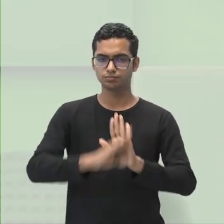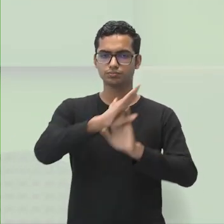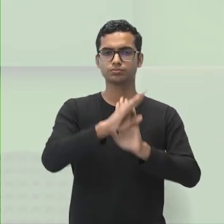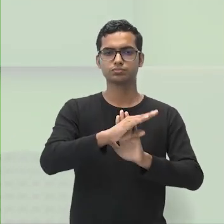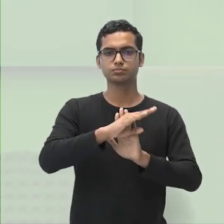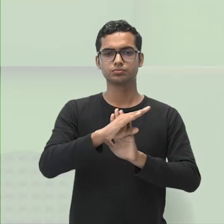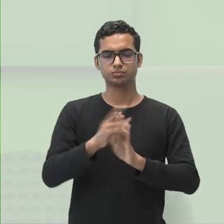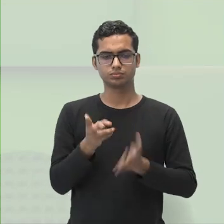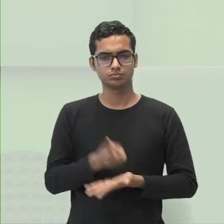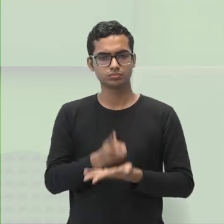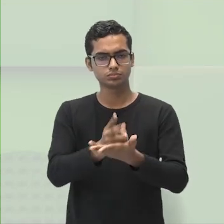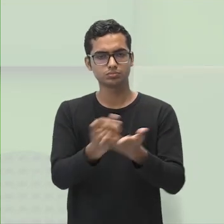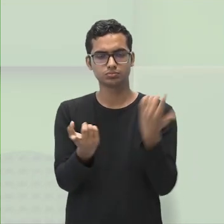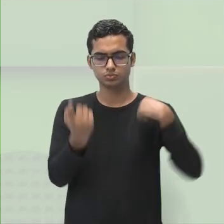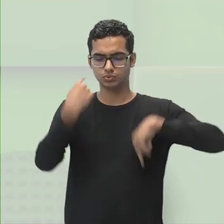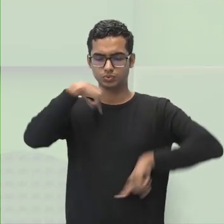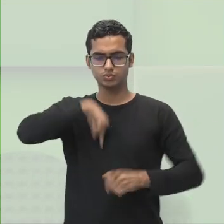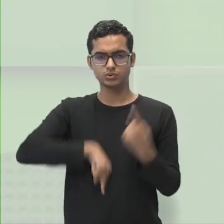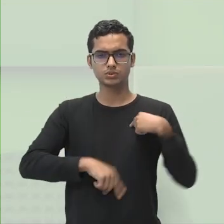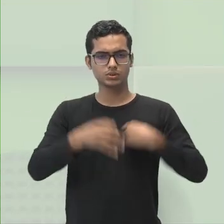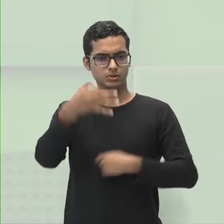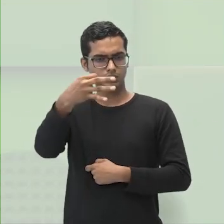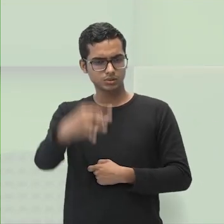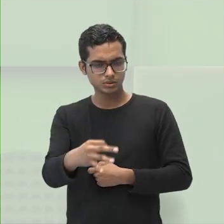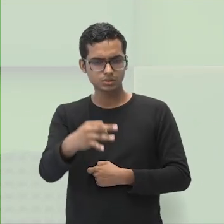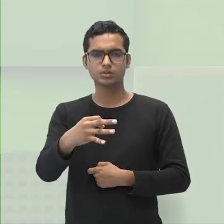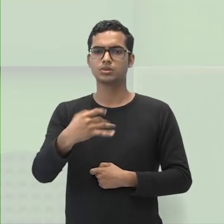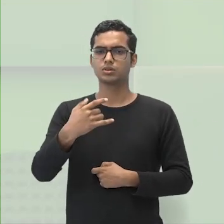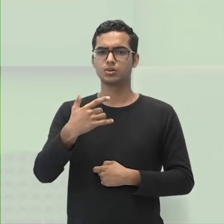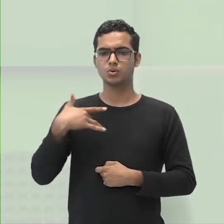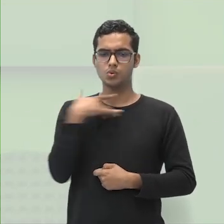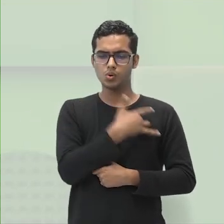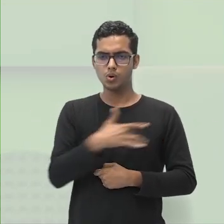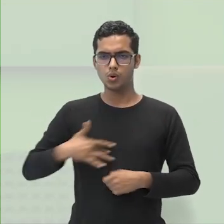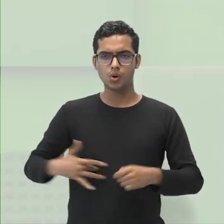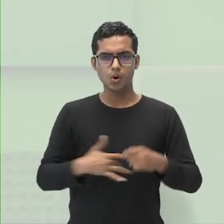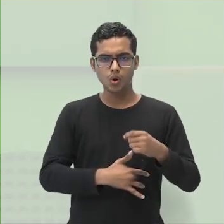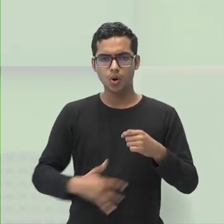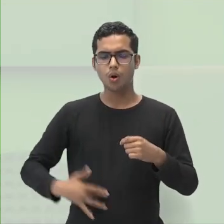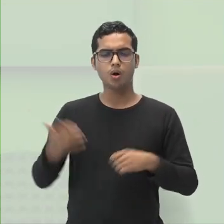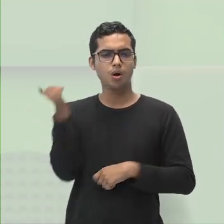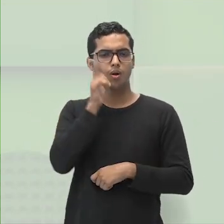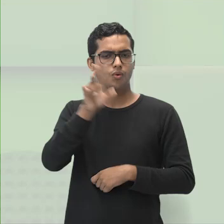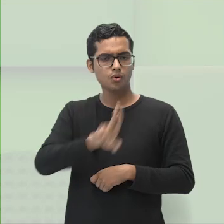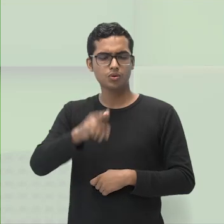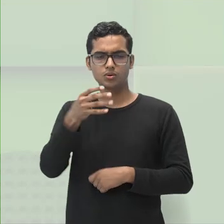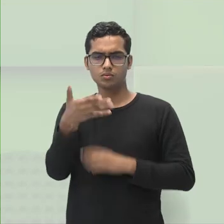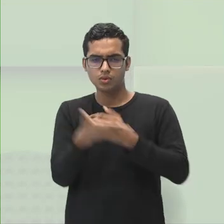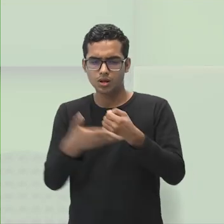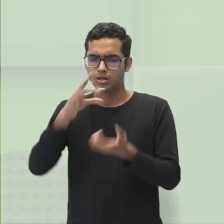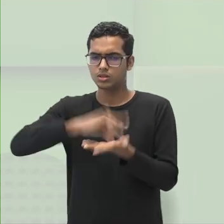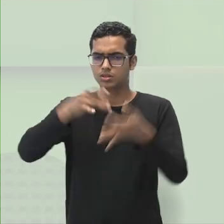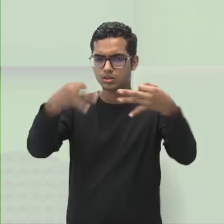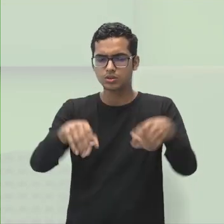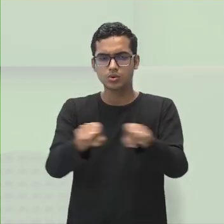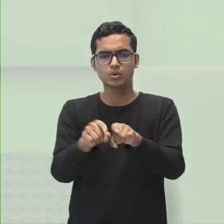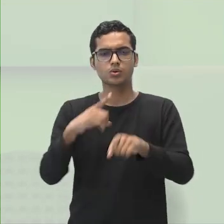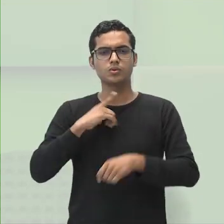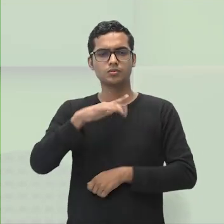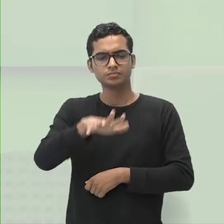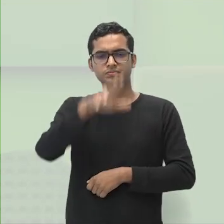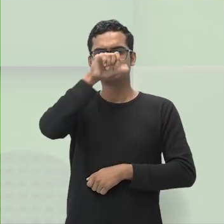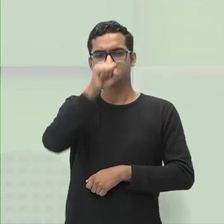executar ali as suas funções vitais básicas de respiração,